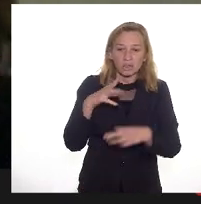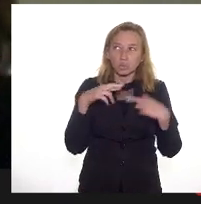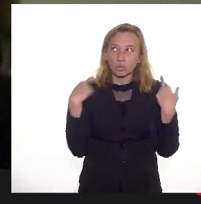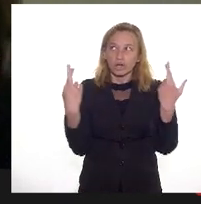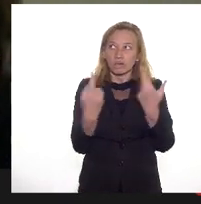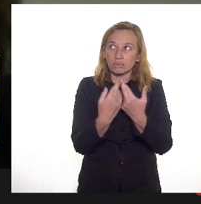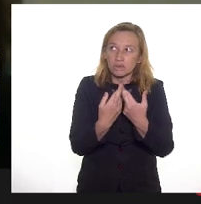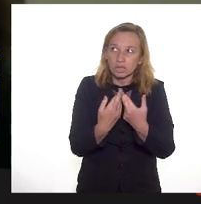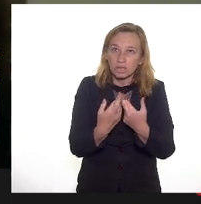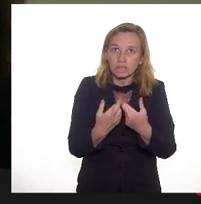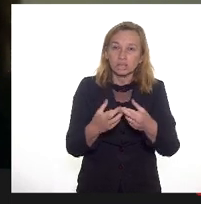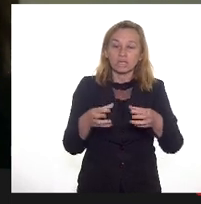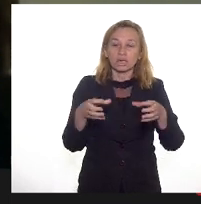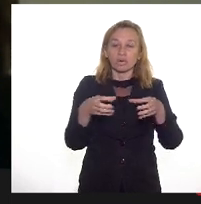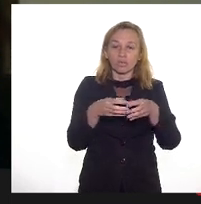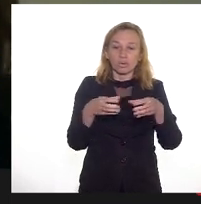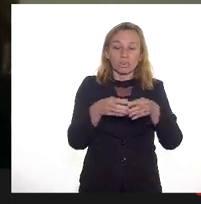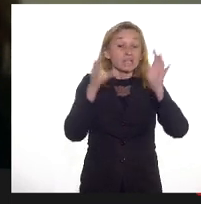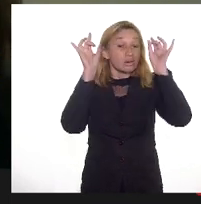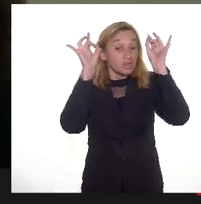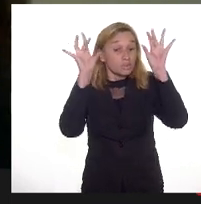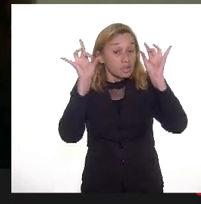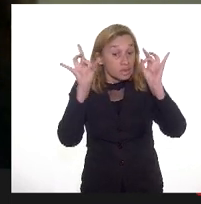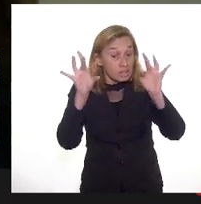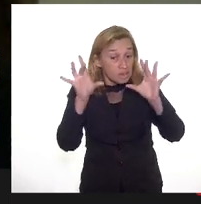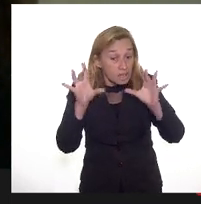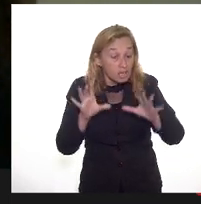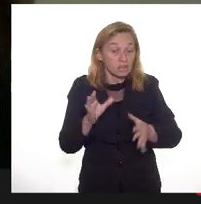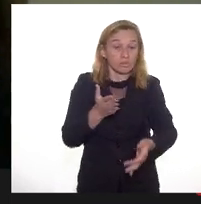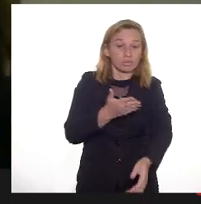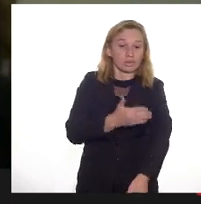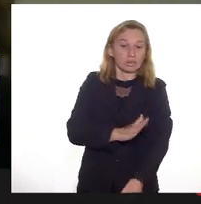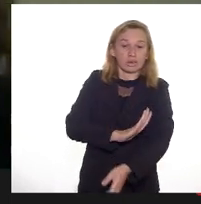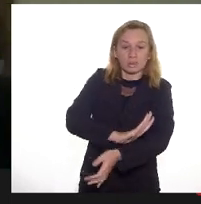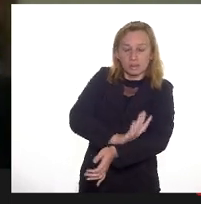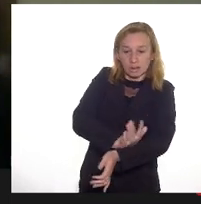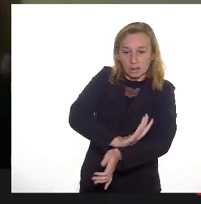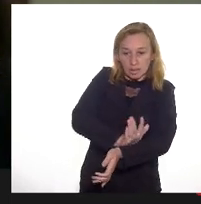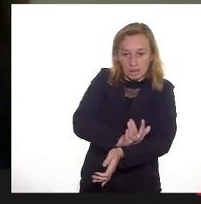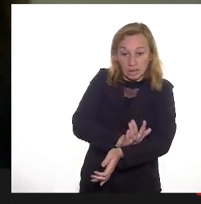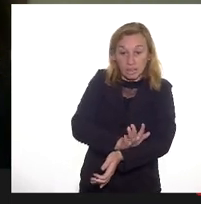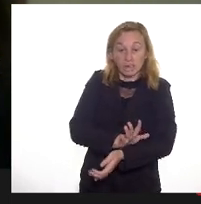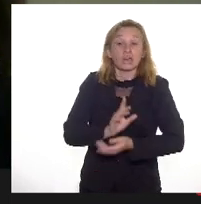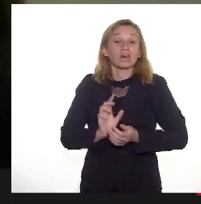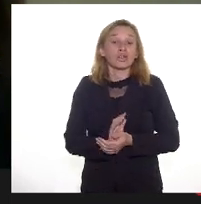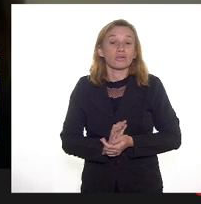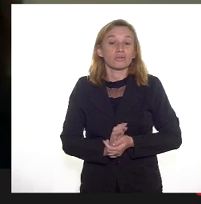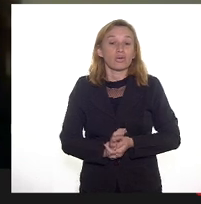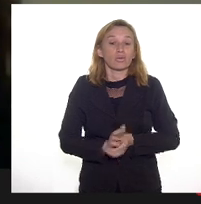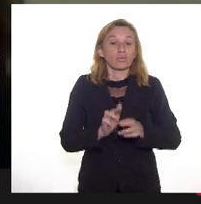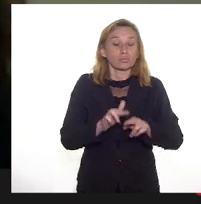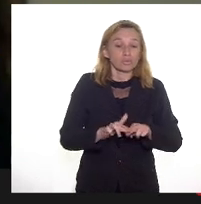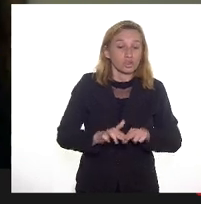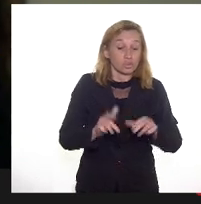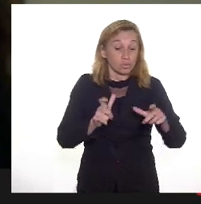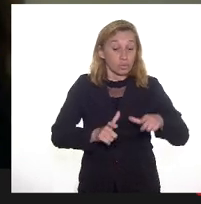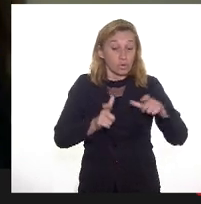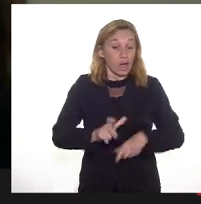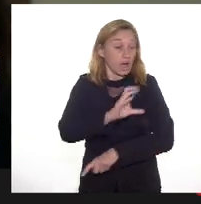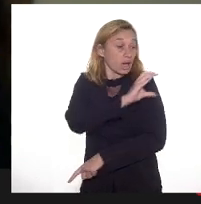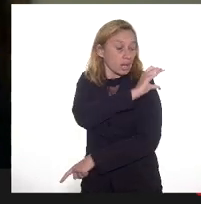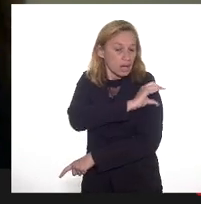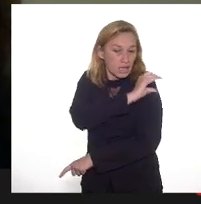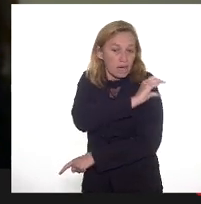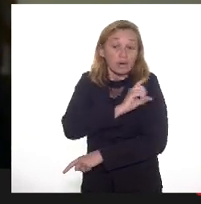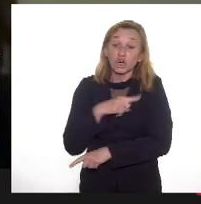da comissão específica que trata das questões raciais. E foi a questão de Campos que fez com que